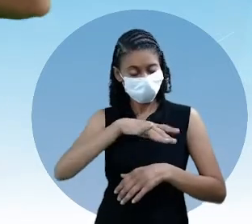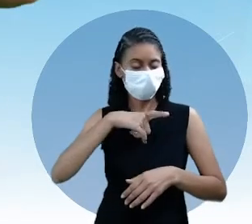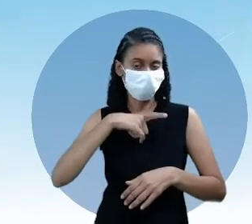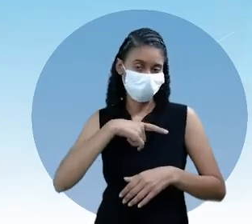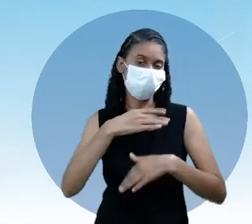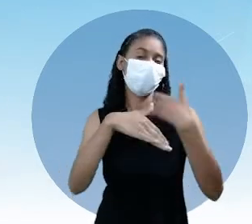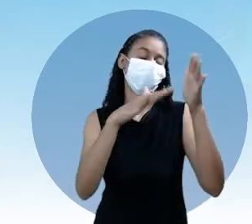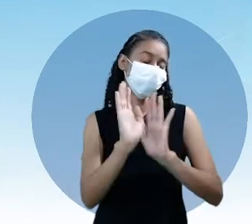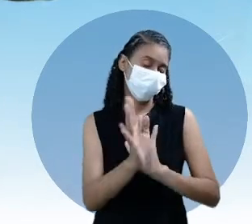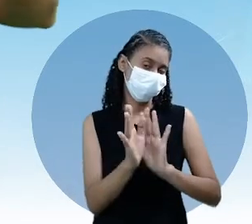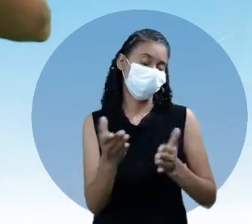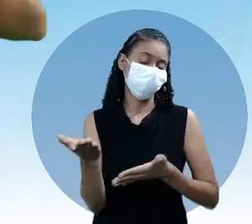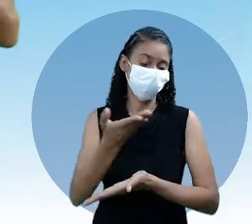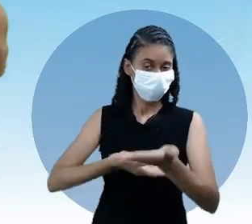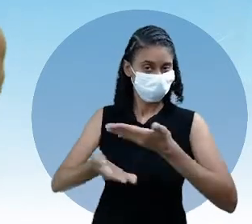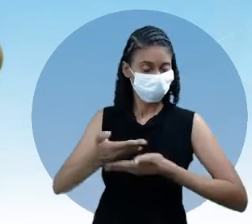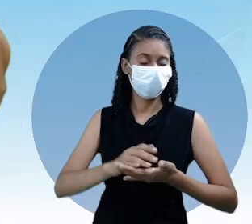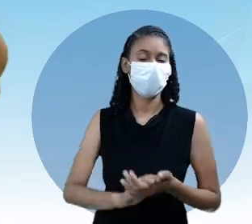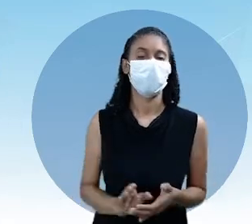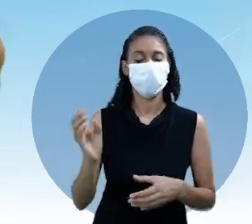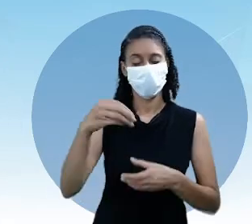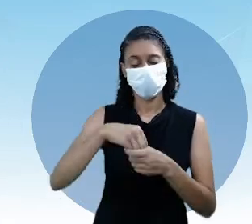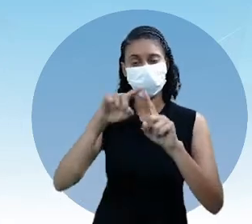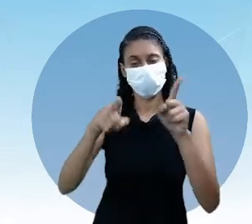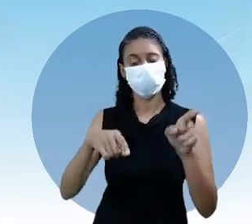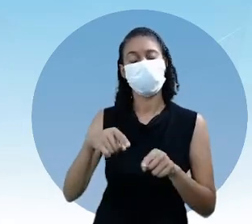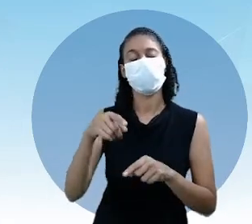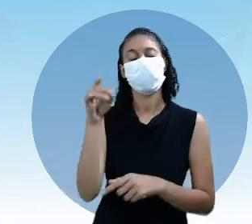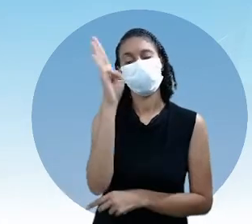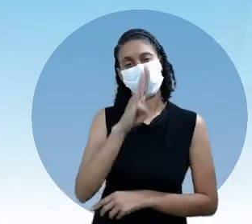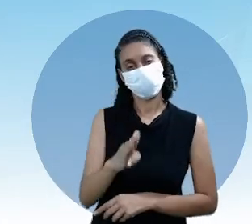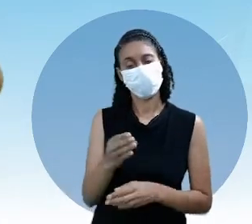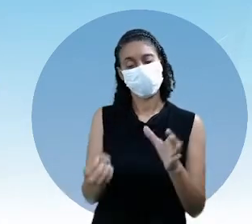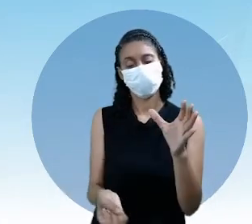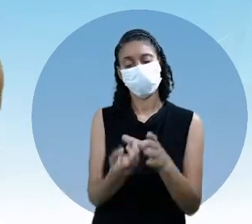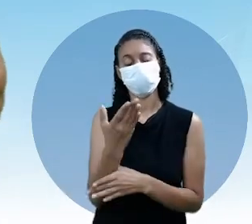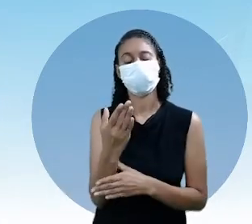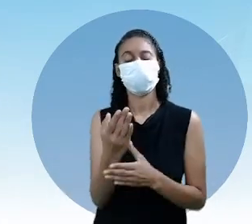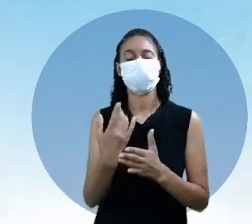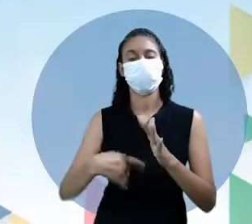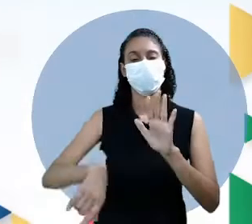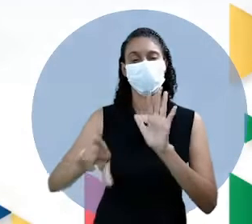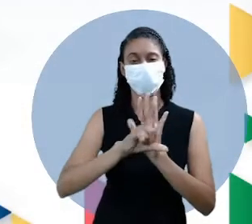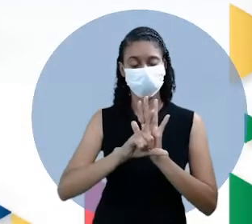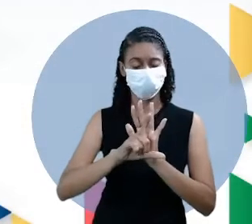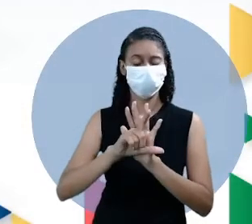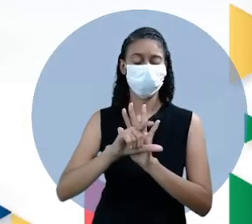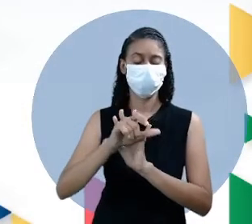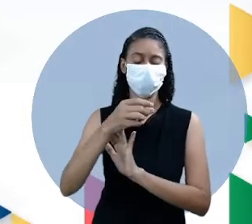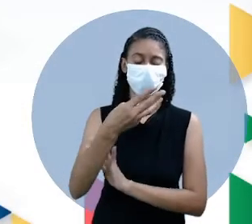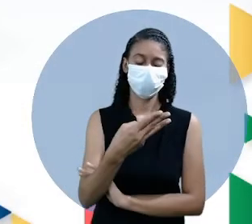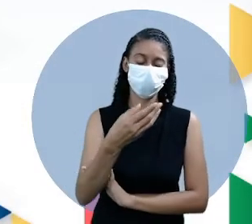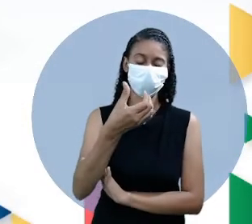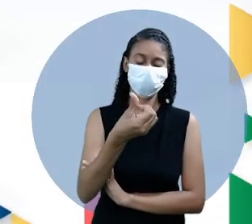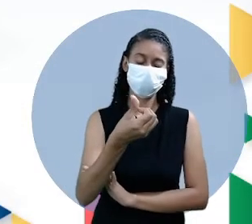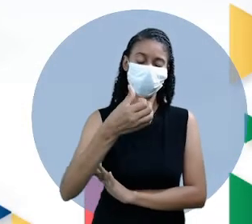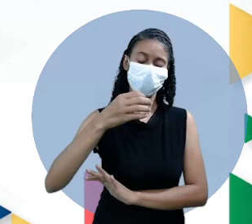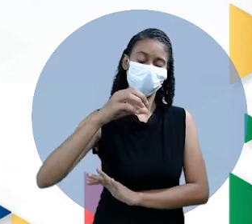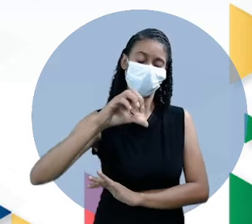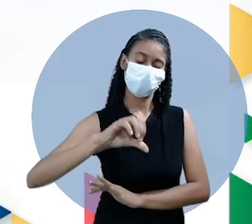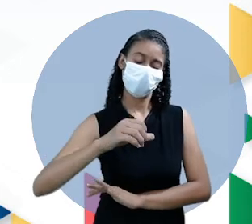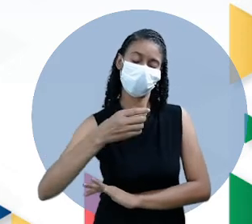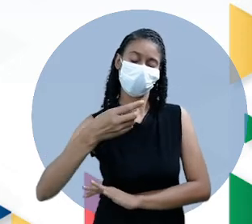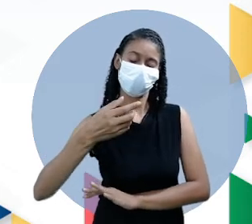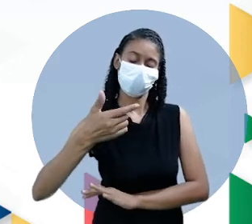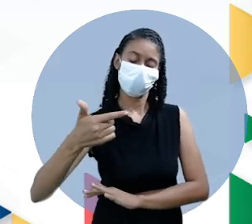Então, dentro do Plano Nacional do Brasil, a gente vai ter a criação, a partir da Lei, né, 3.692, em 15